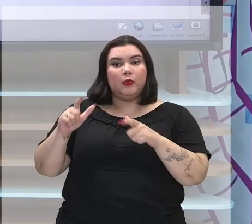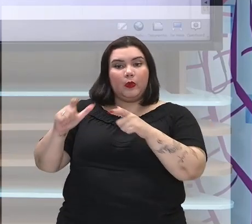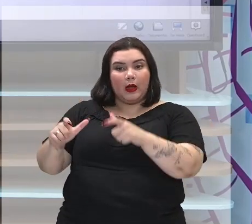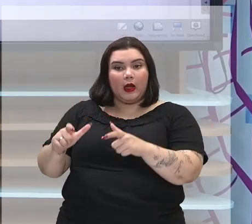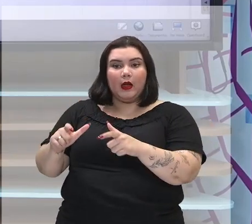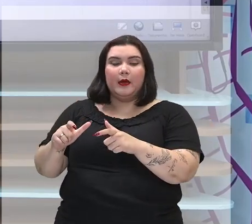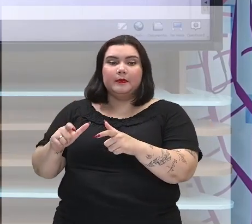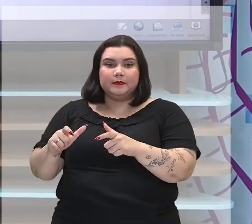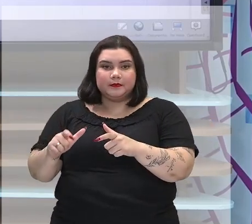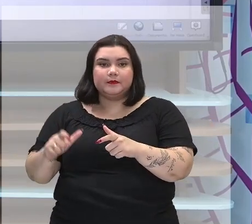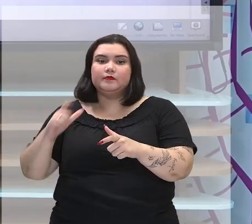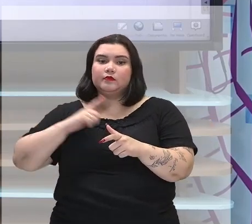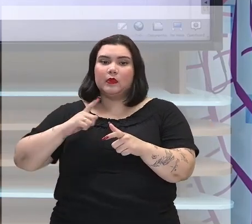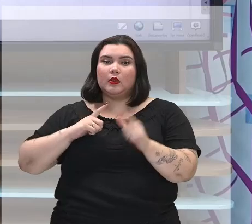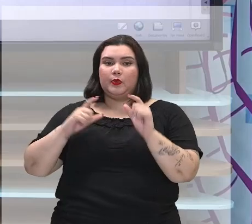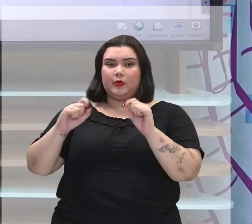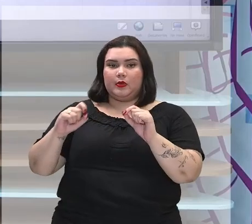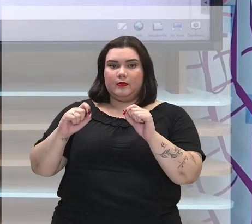seu,